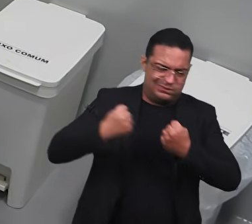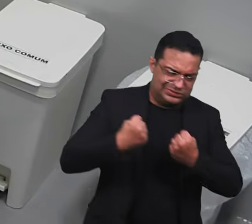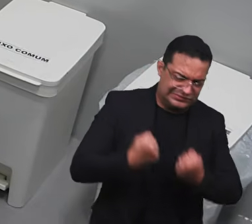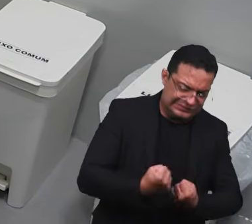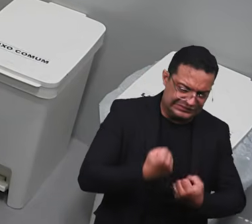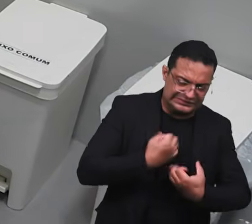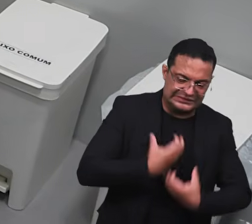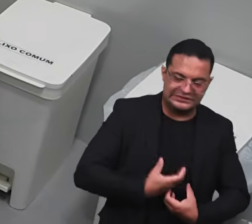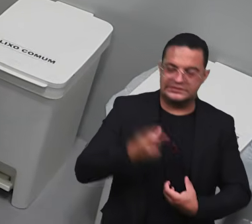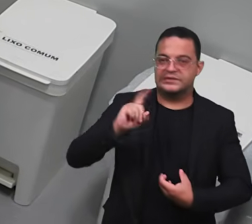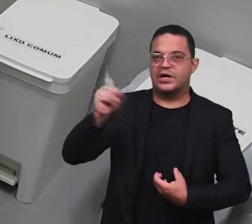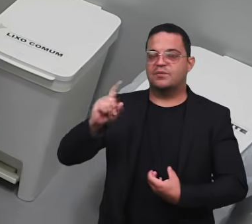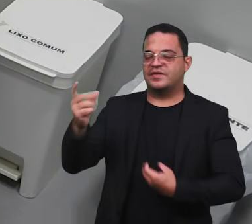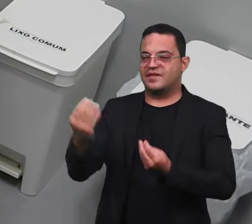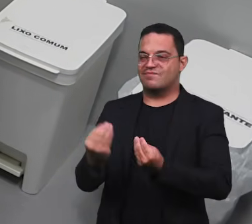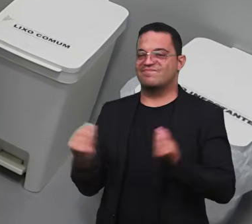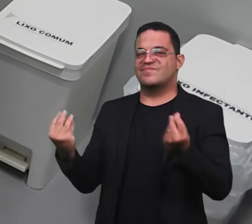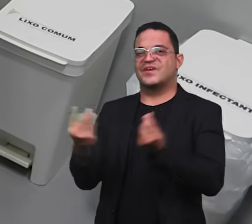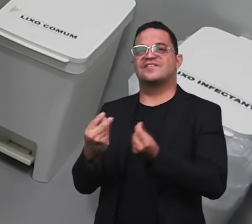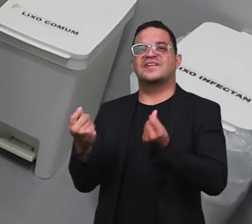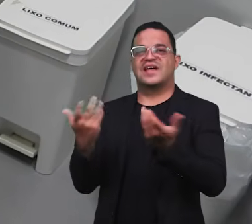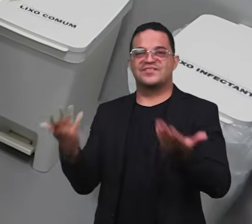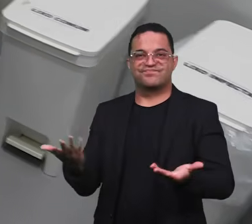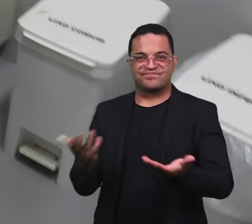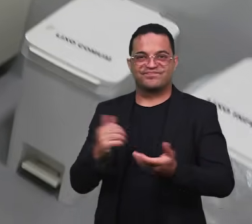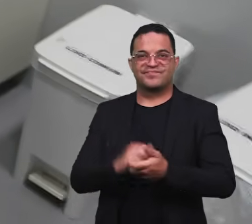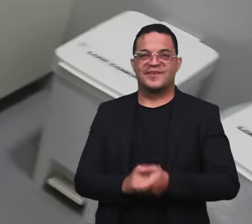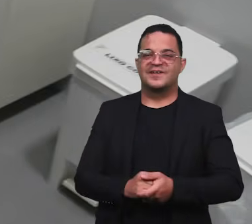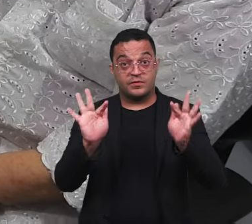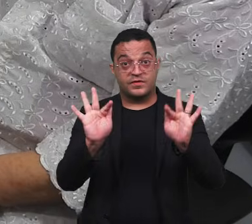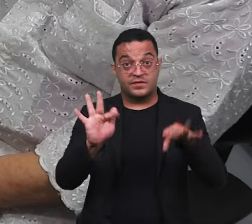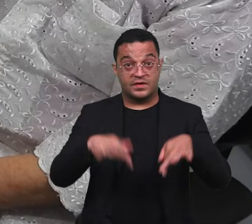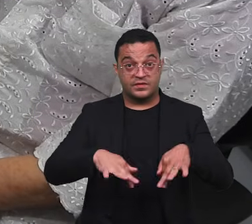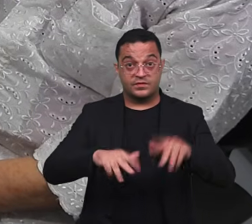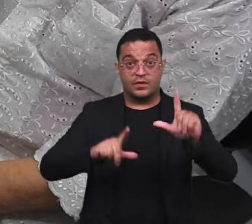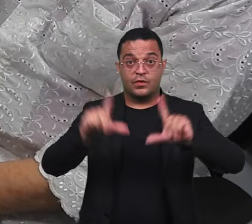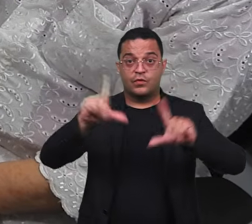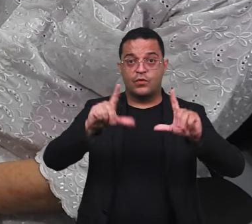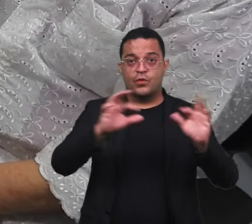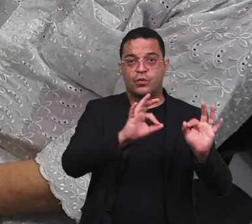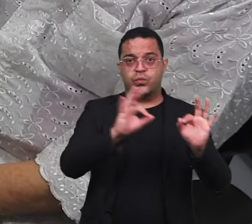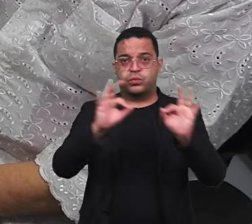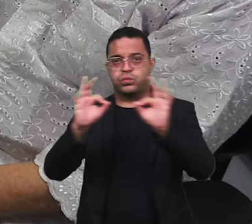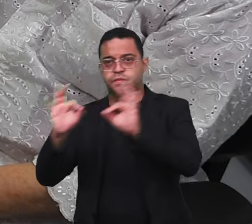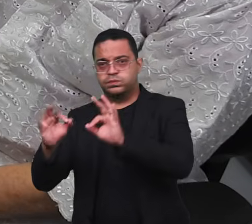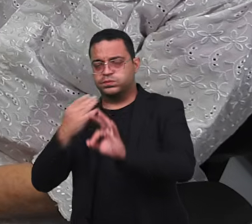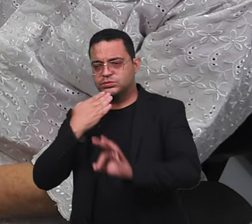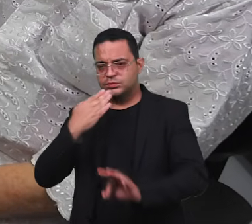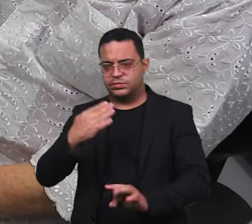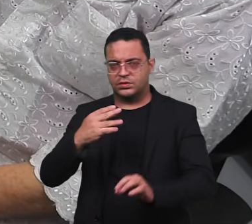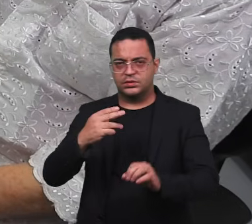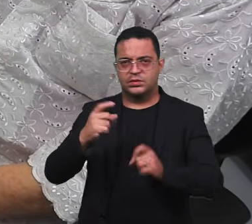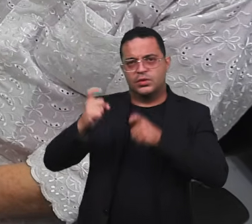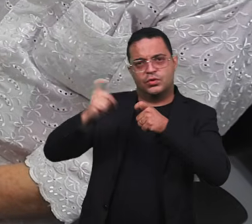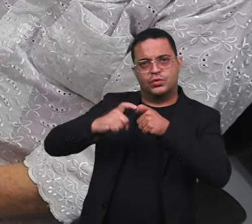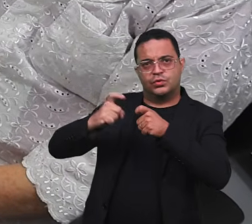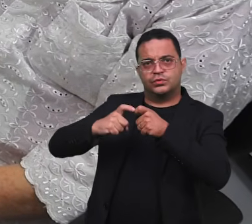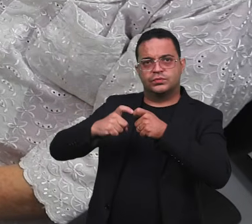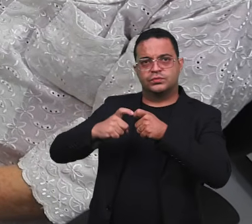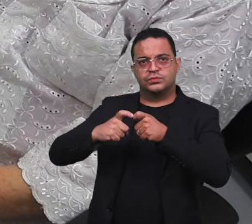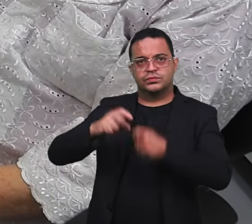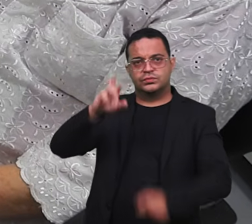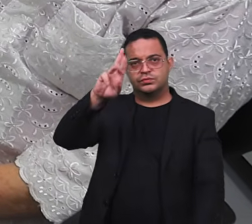peso. Trabalhar para o Senhor é privilégio. Exatamente. E para encerrar, gostaria que a doutora